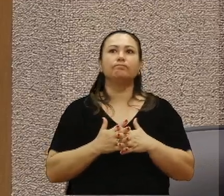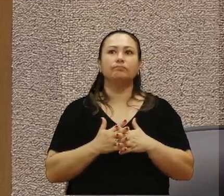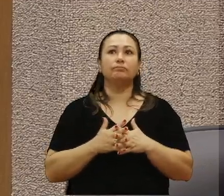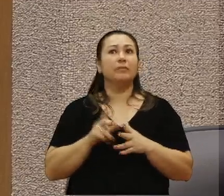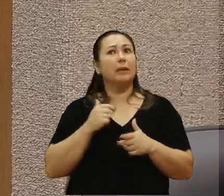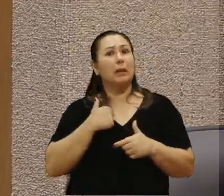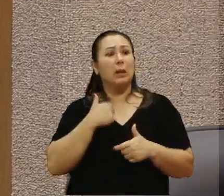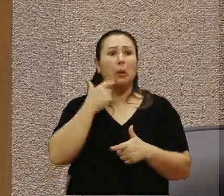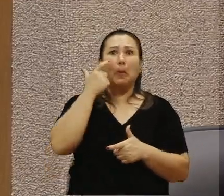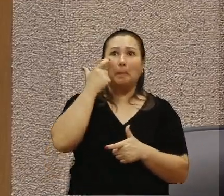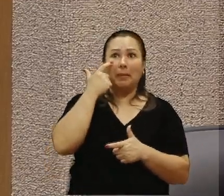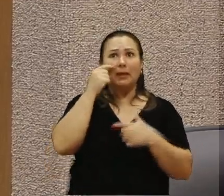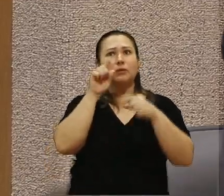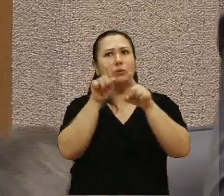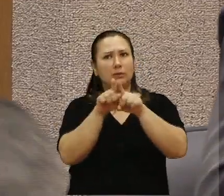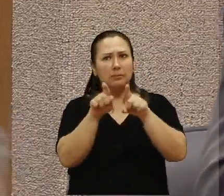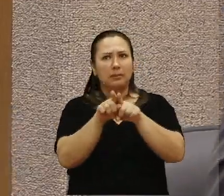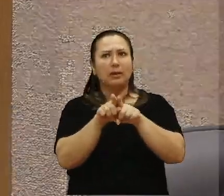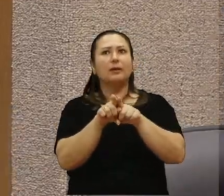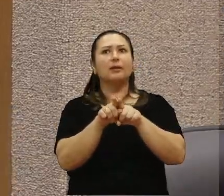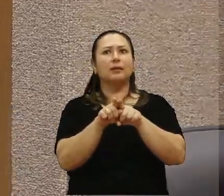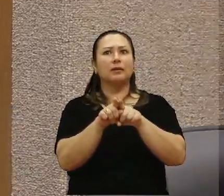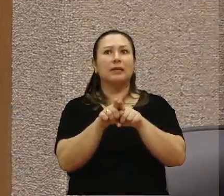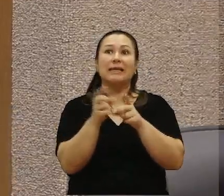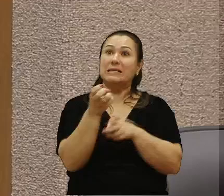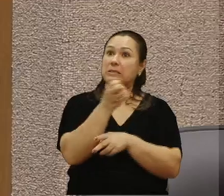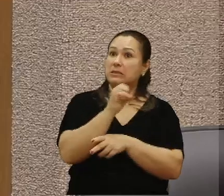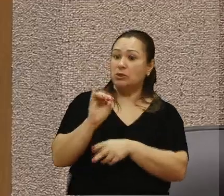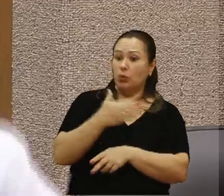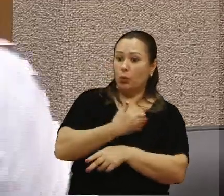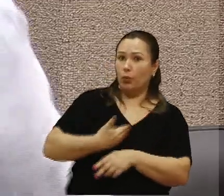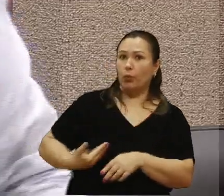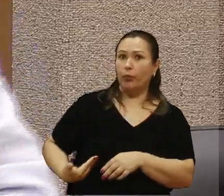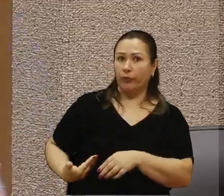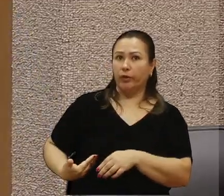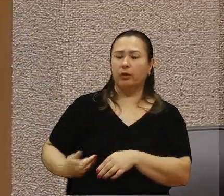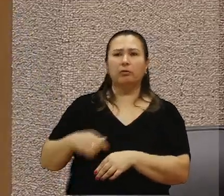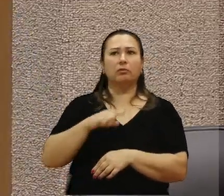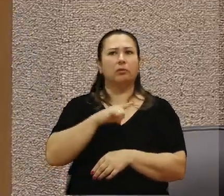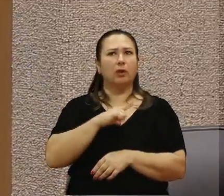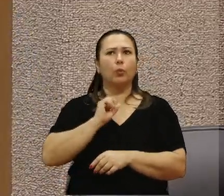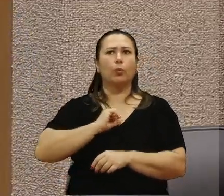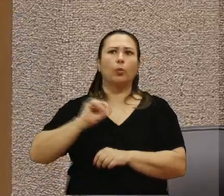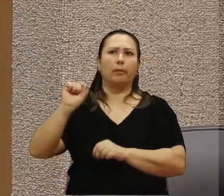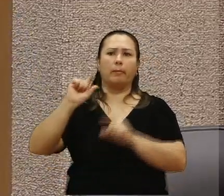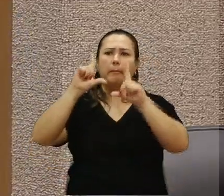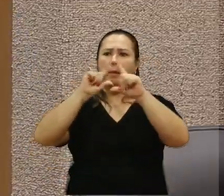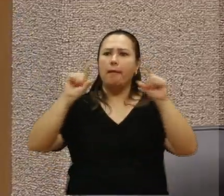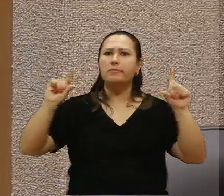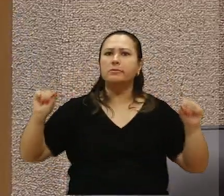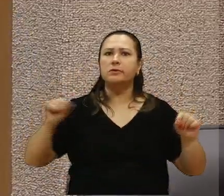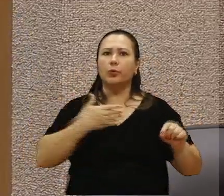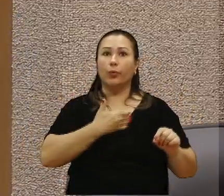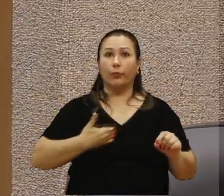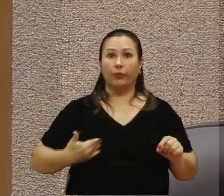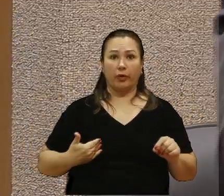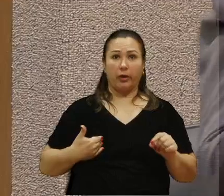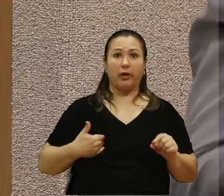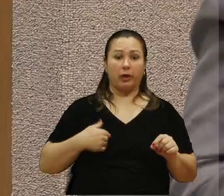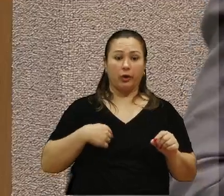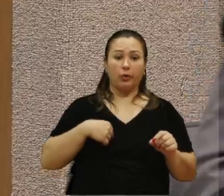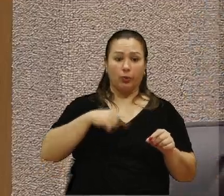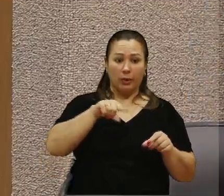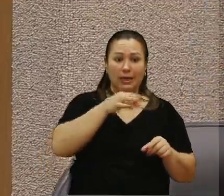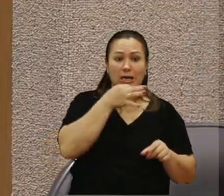Eu acho que também, se o governo tem lá em Brasília, o governo municipal, um representante para